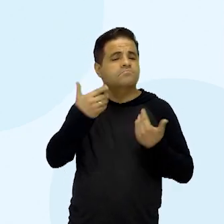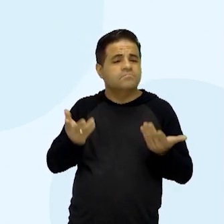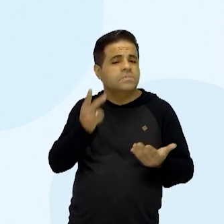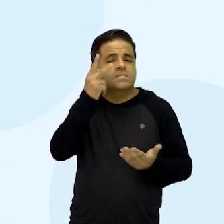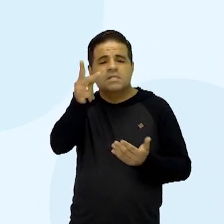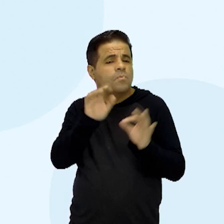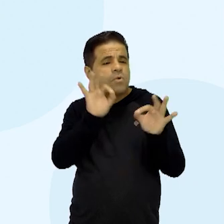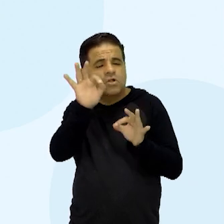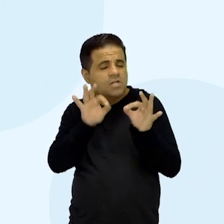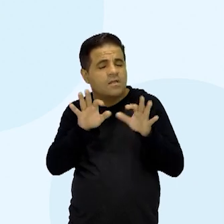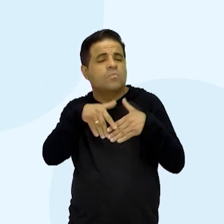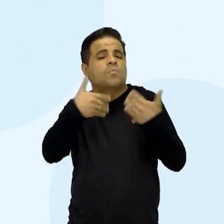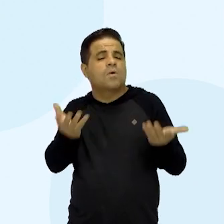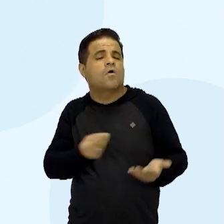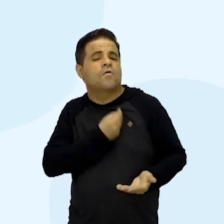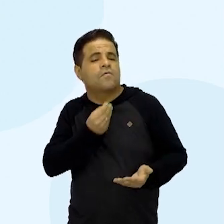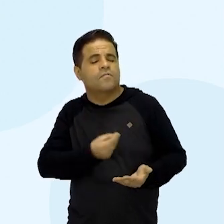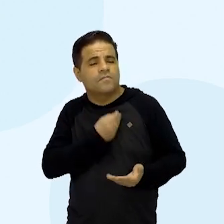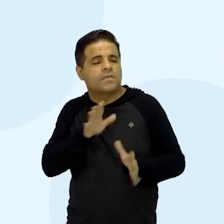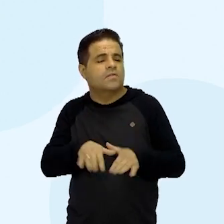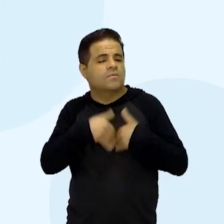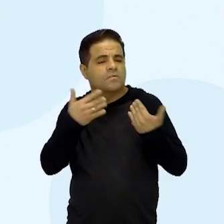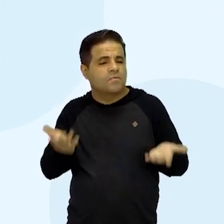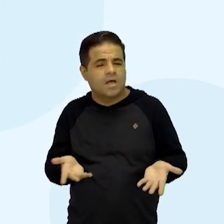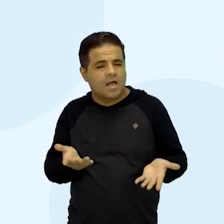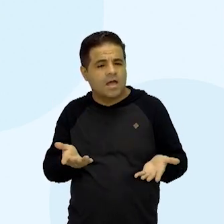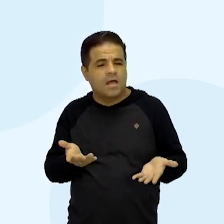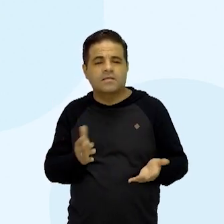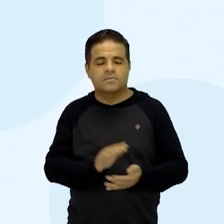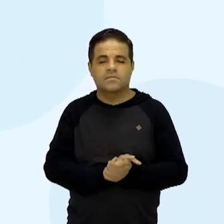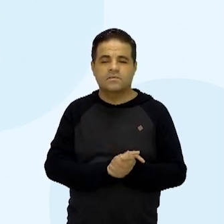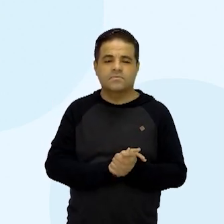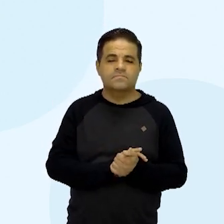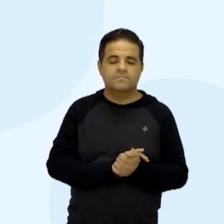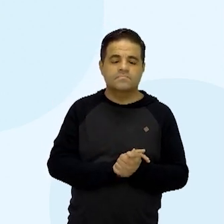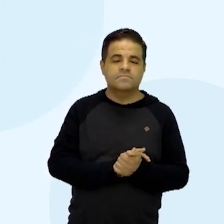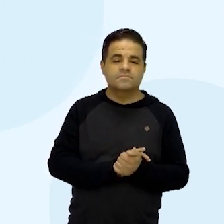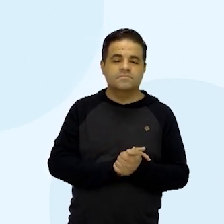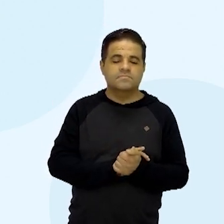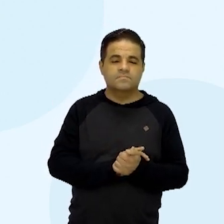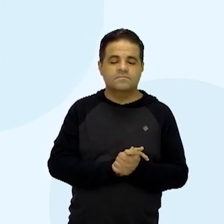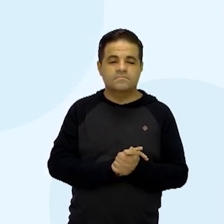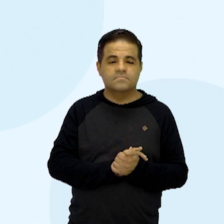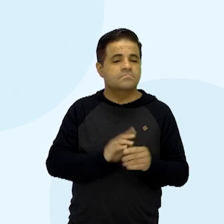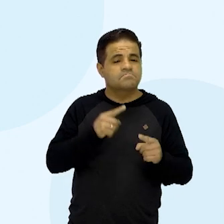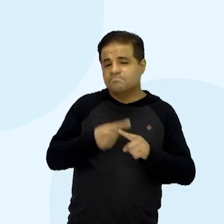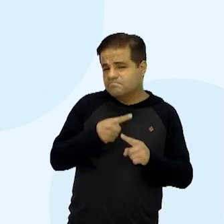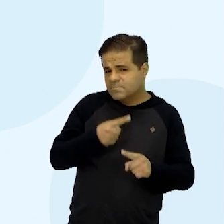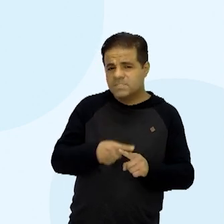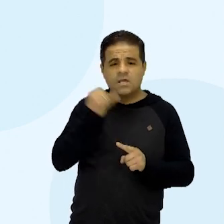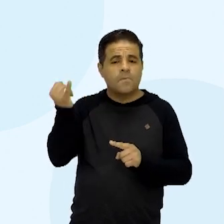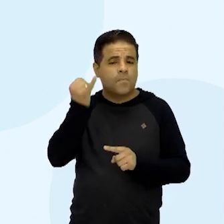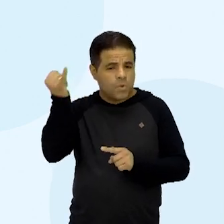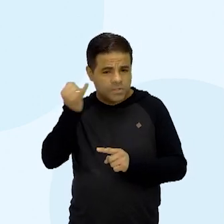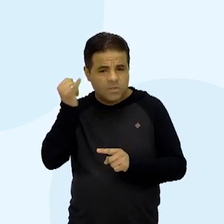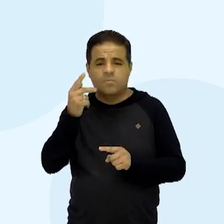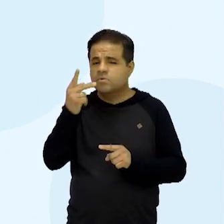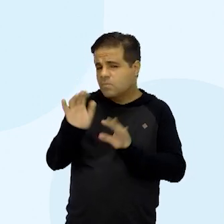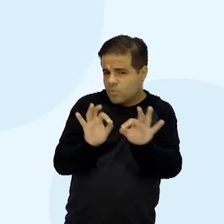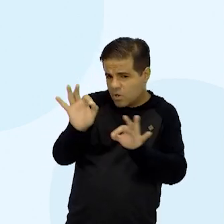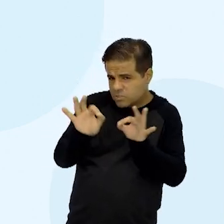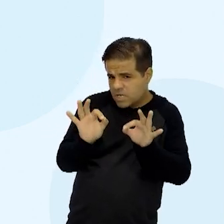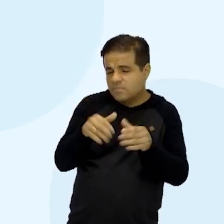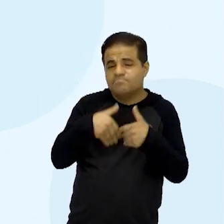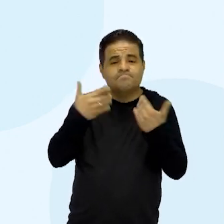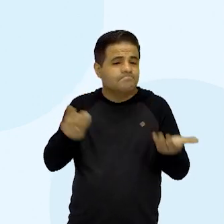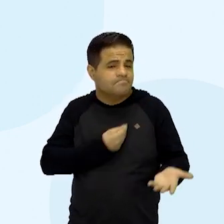seu projeto de vida? And the second question is, why is English important to your life project, or is it? Por que inglês é importante